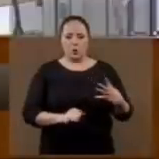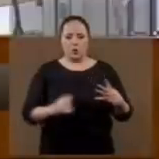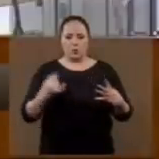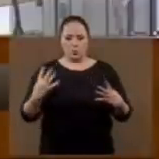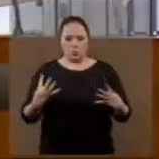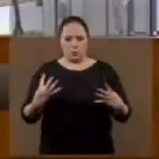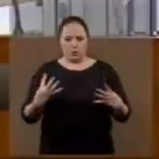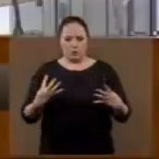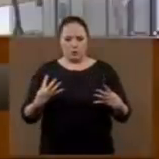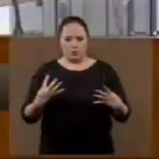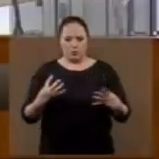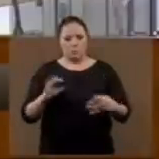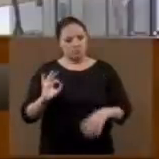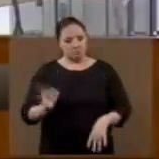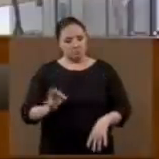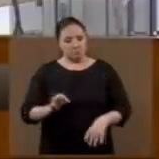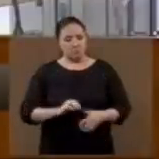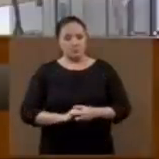E...